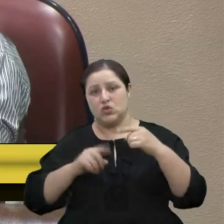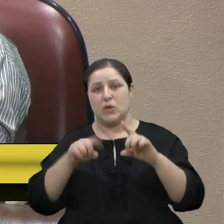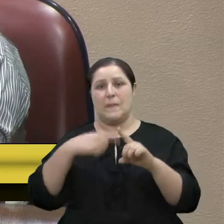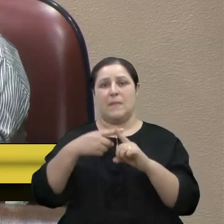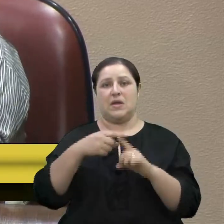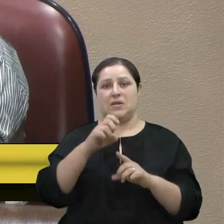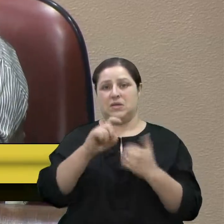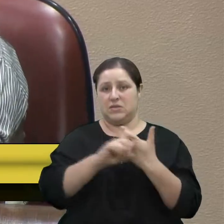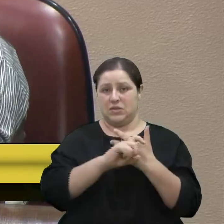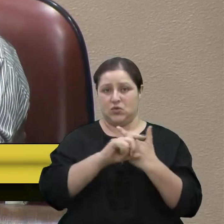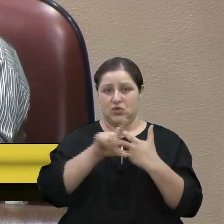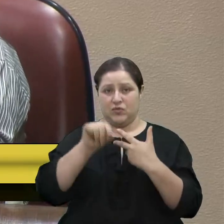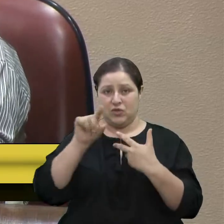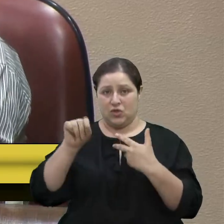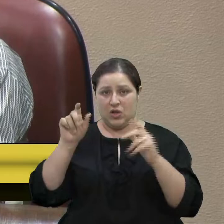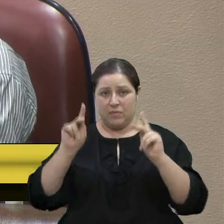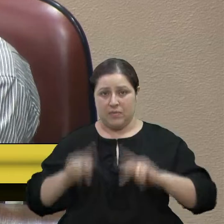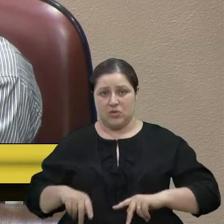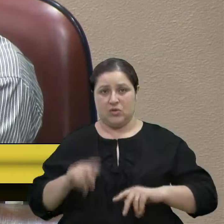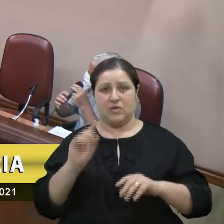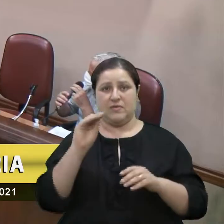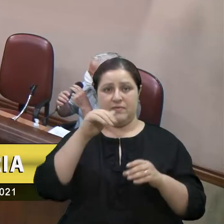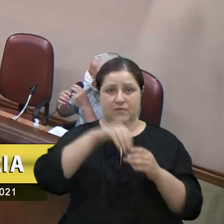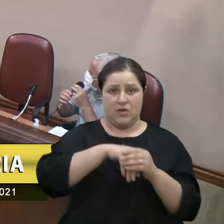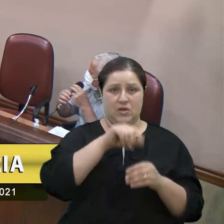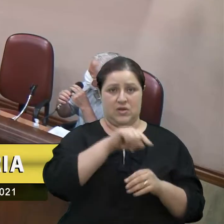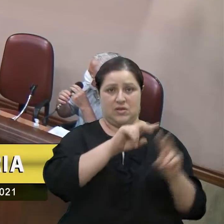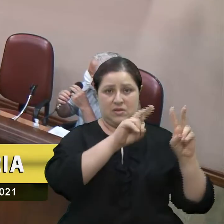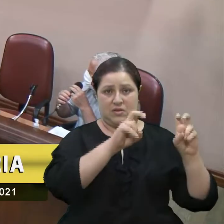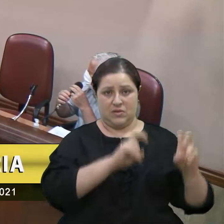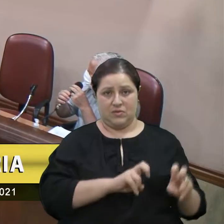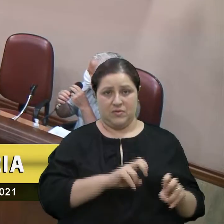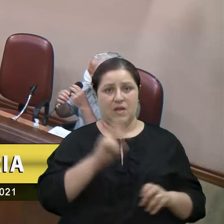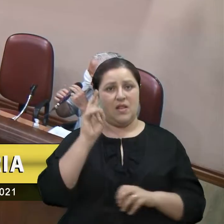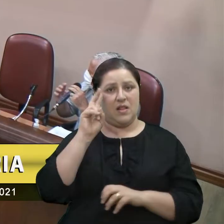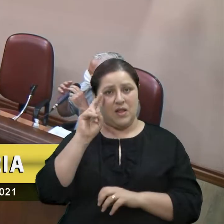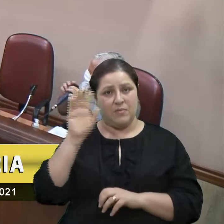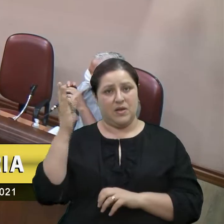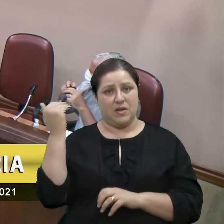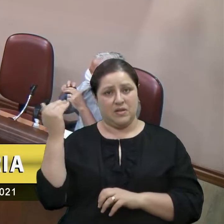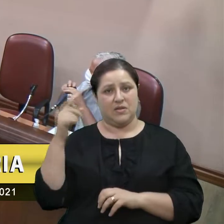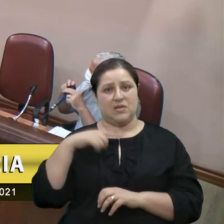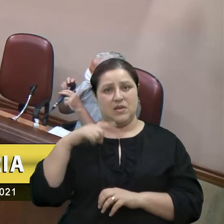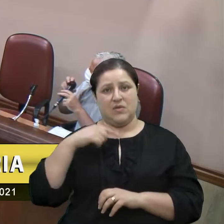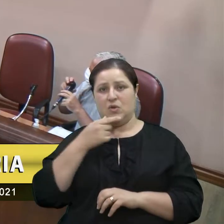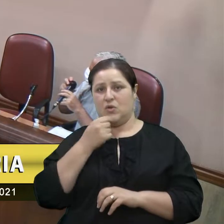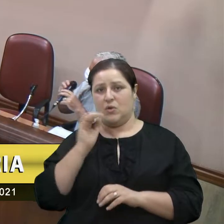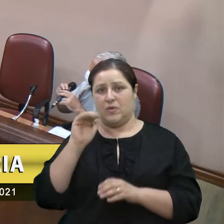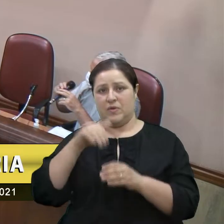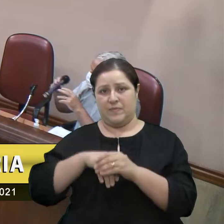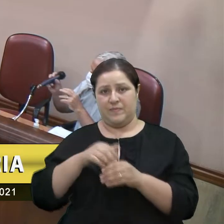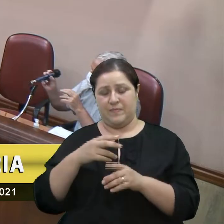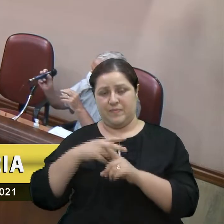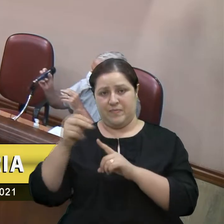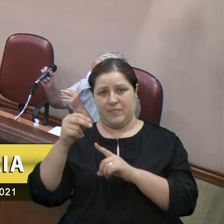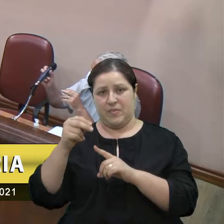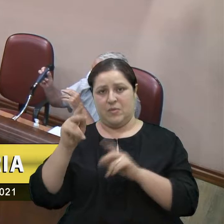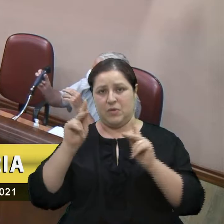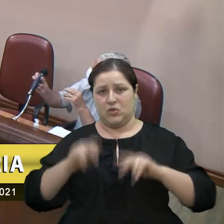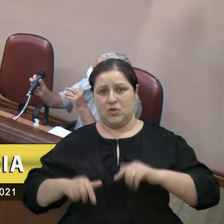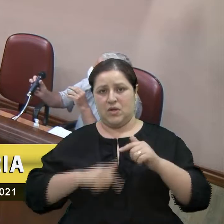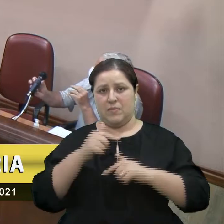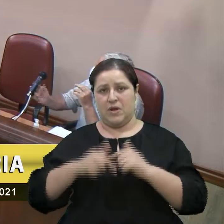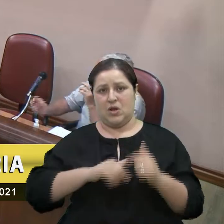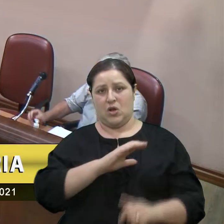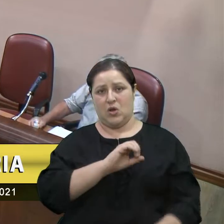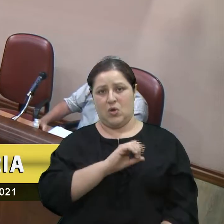negociação. Vereador D'Ambrosio, só recapitulando, eu lembro, né, quando ganhou o cassado, os servidores lá da Codeca, que foram os